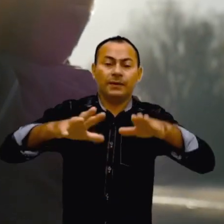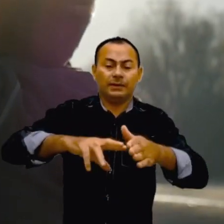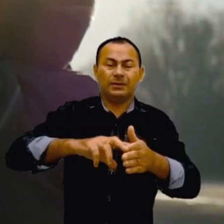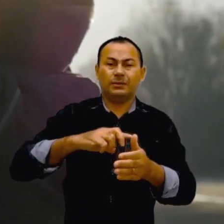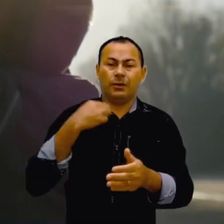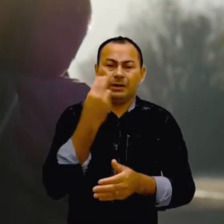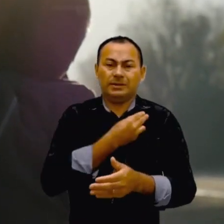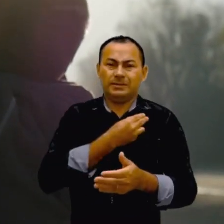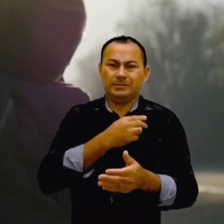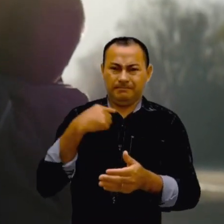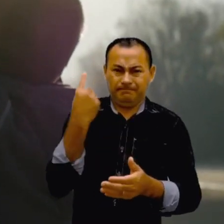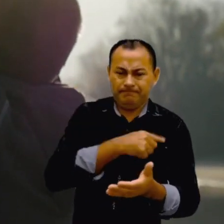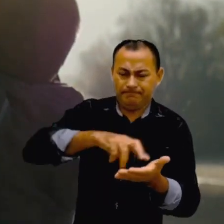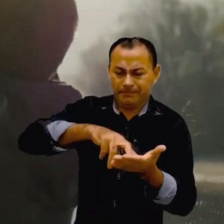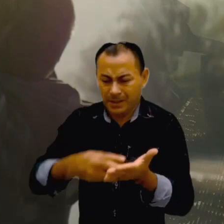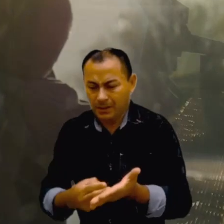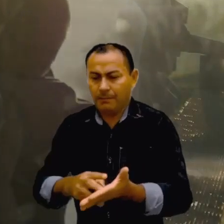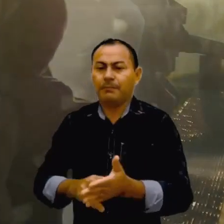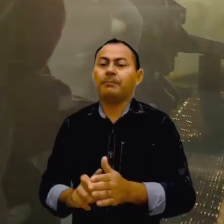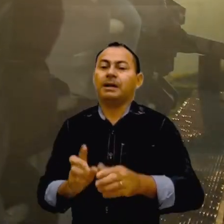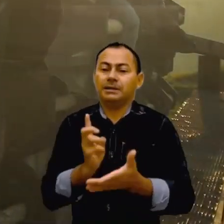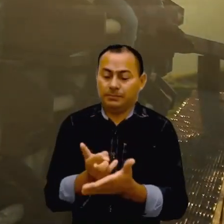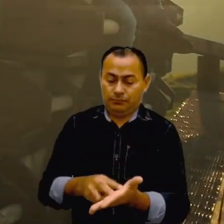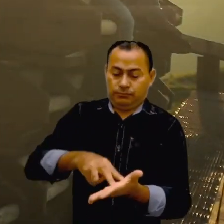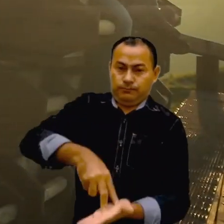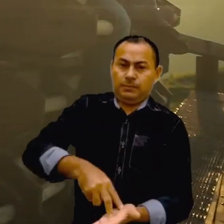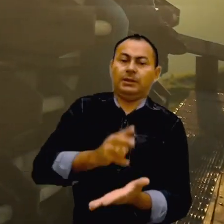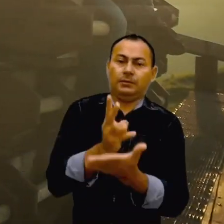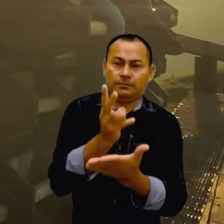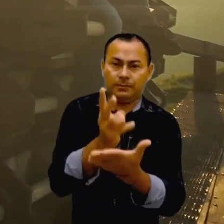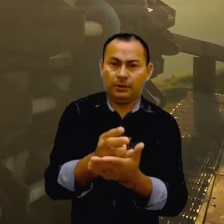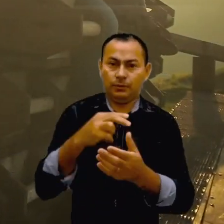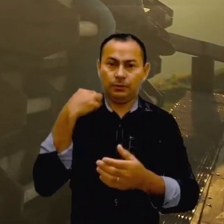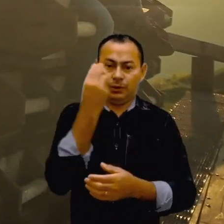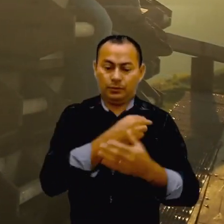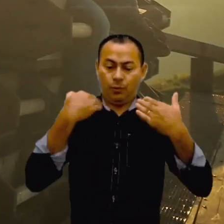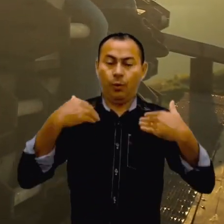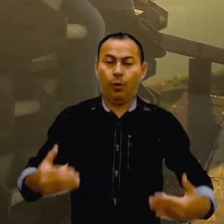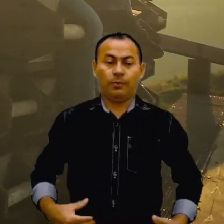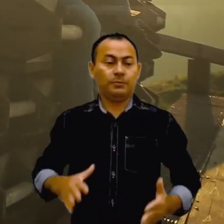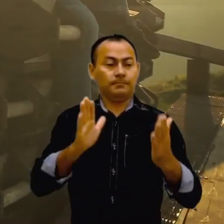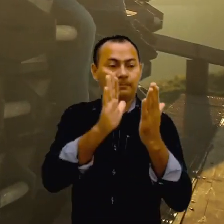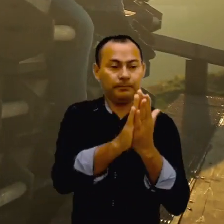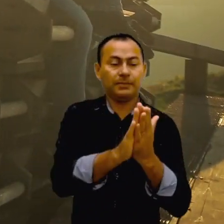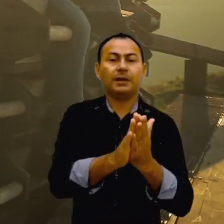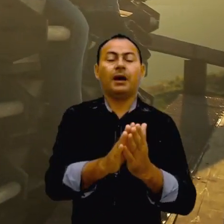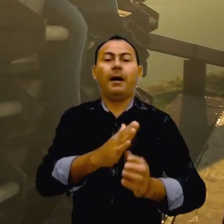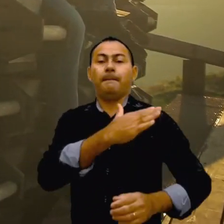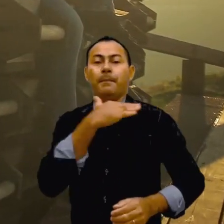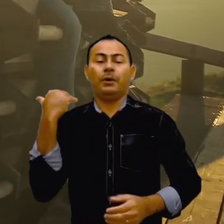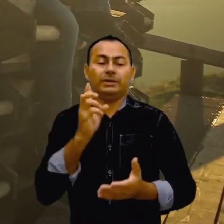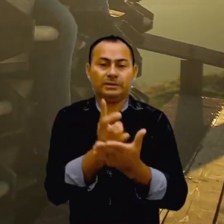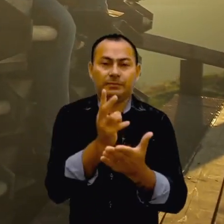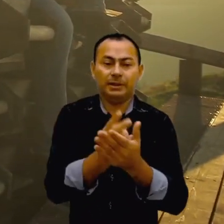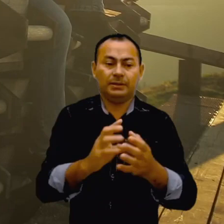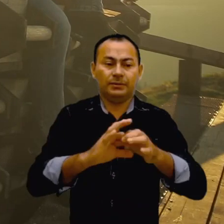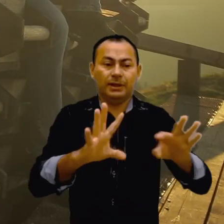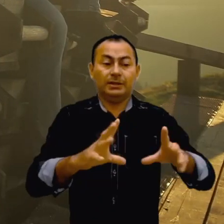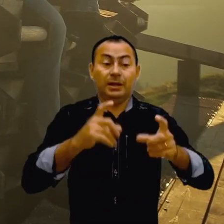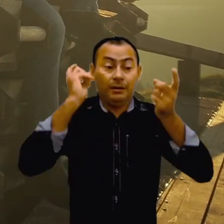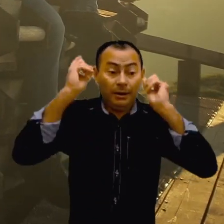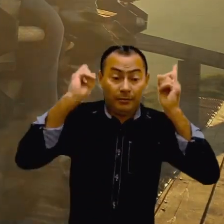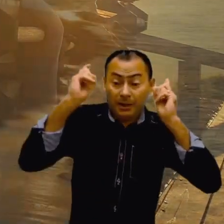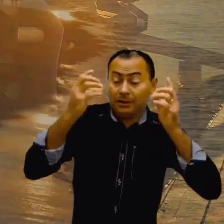derrubados, mas sempre nos levantamos e continuamos. Nossos corpos enfrentam constantemente a morte, e isso nos